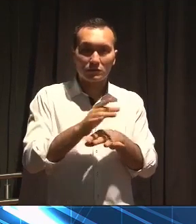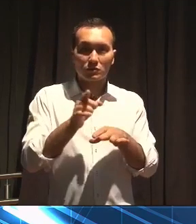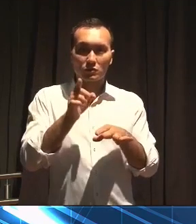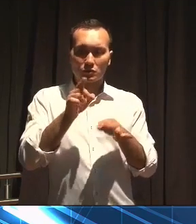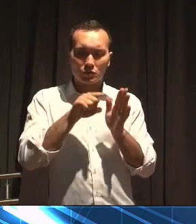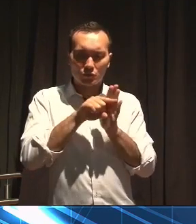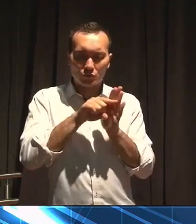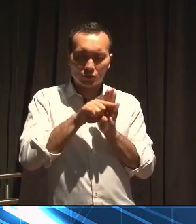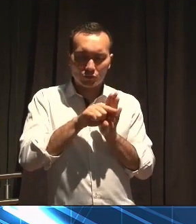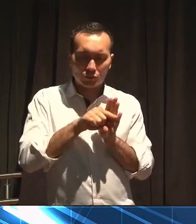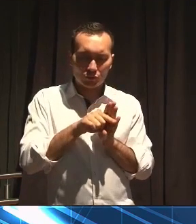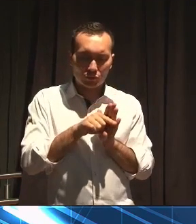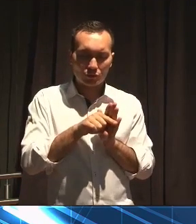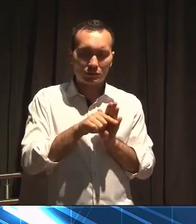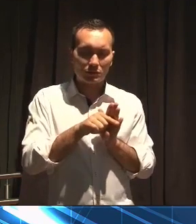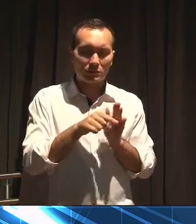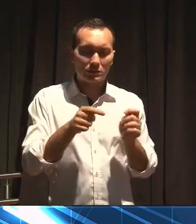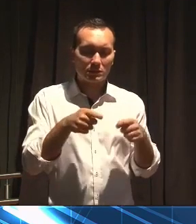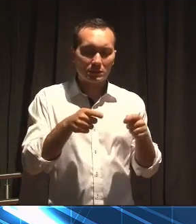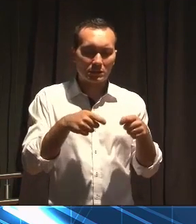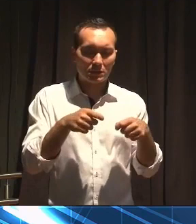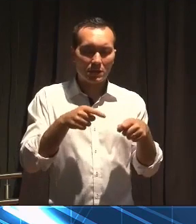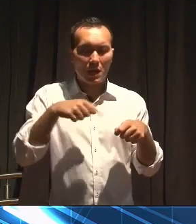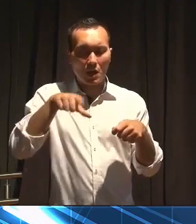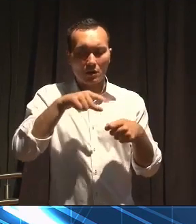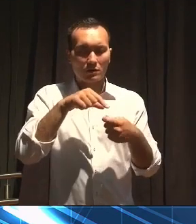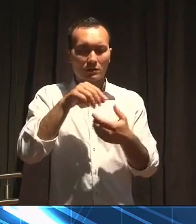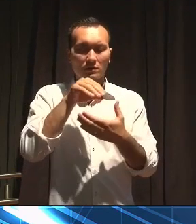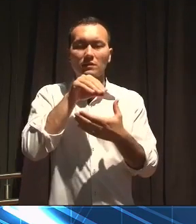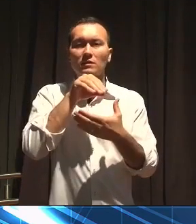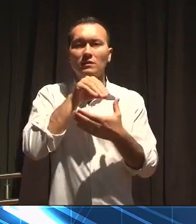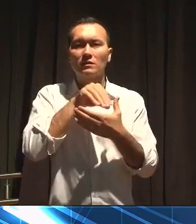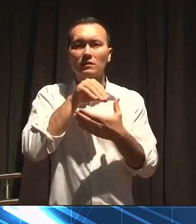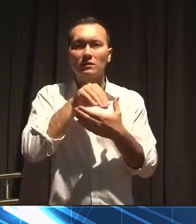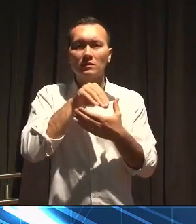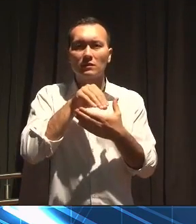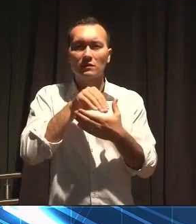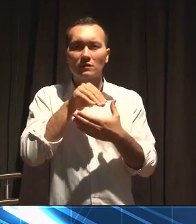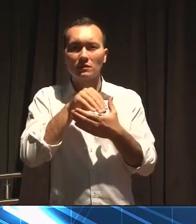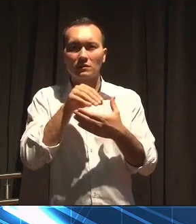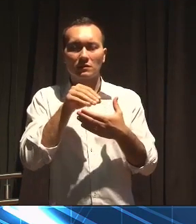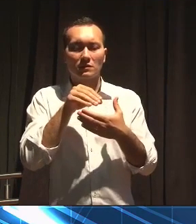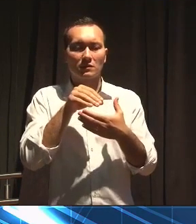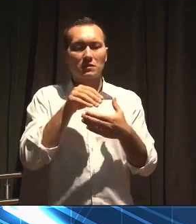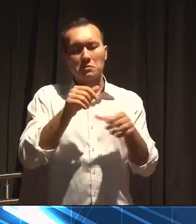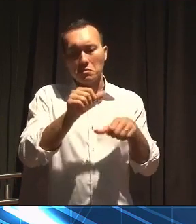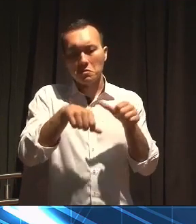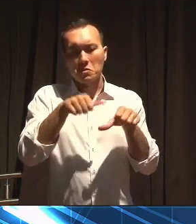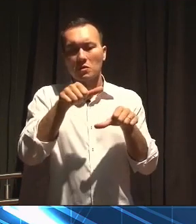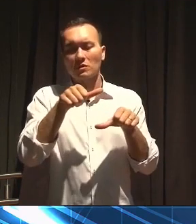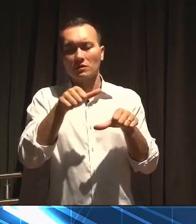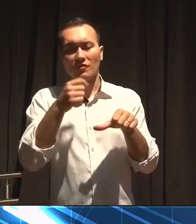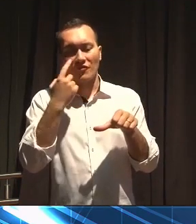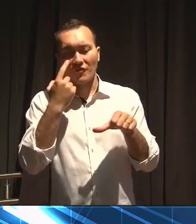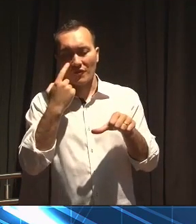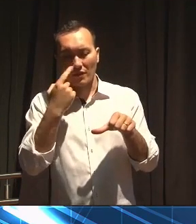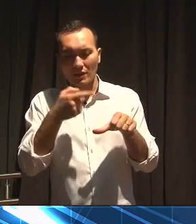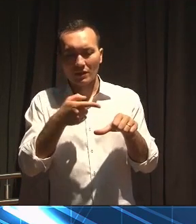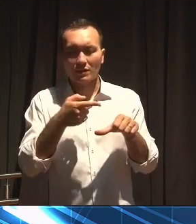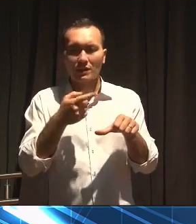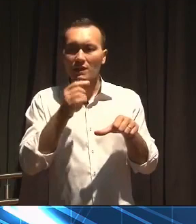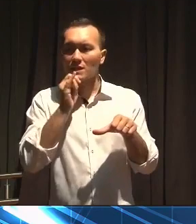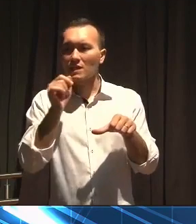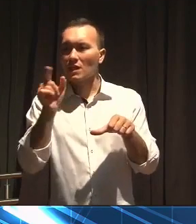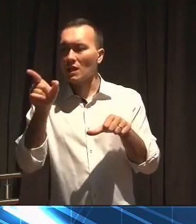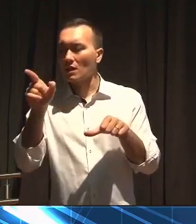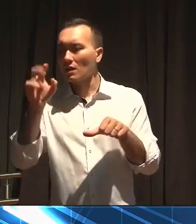variar do que pode aceitável variar em relação a custo de algum recurso na AWS, e tu questionar o dono do produto